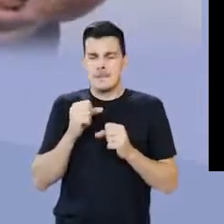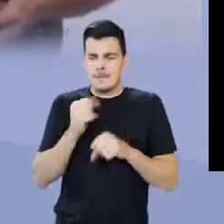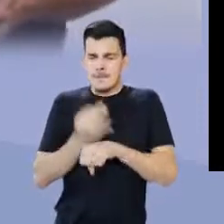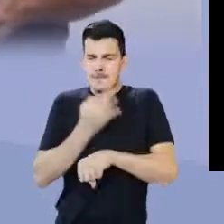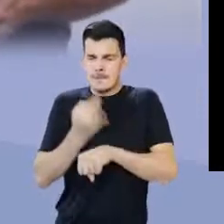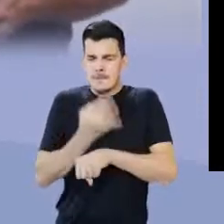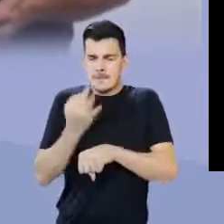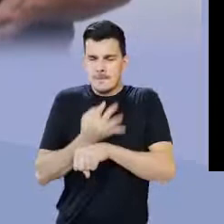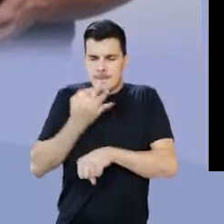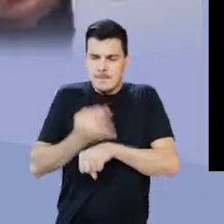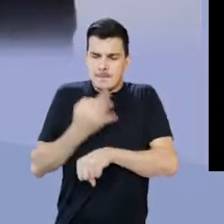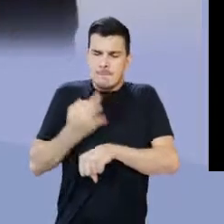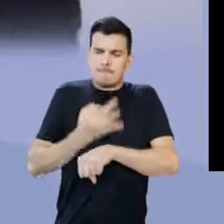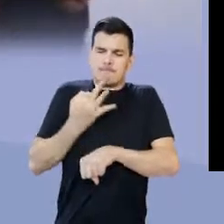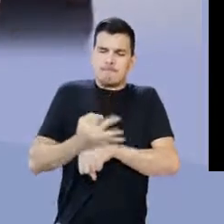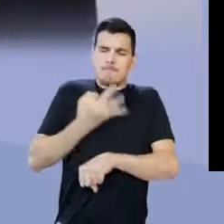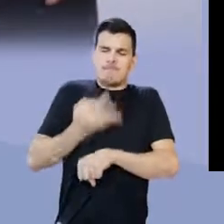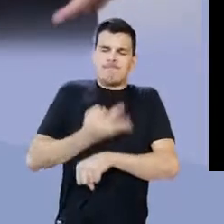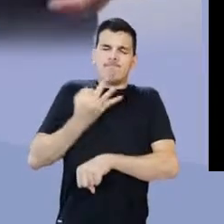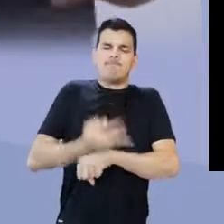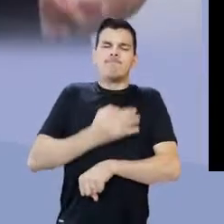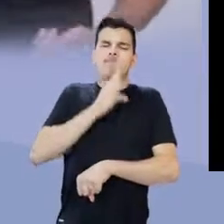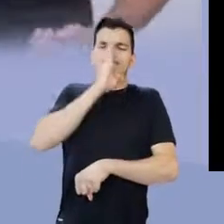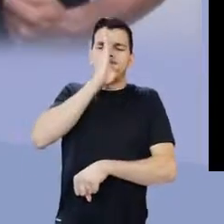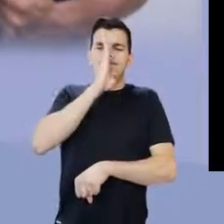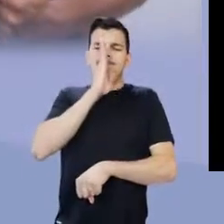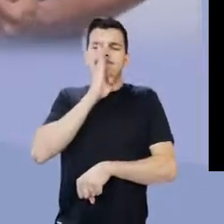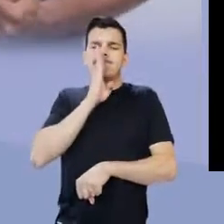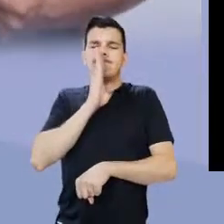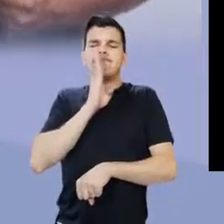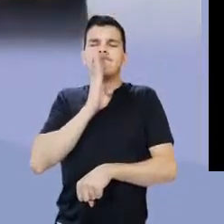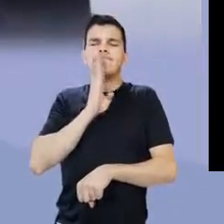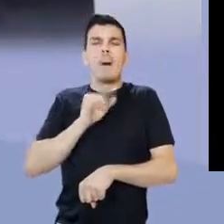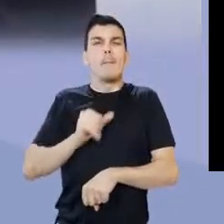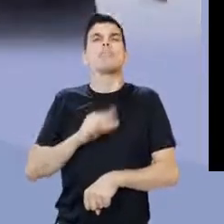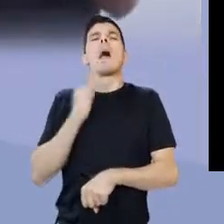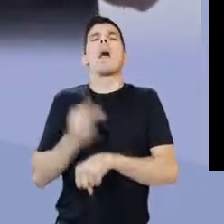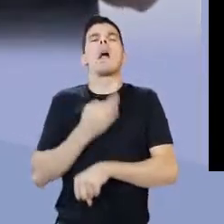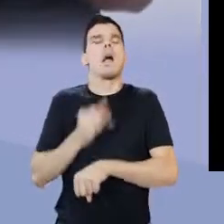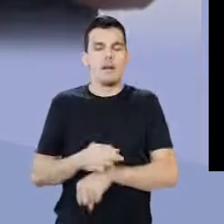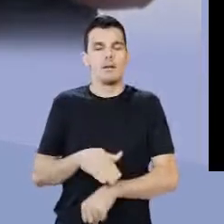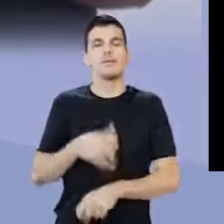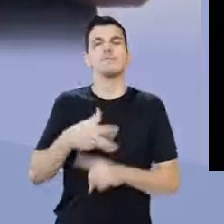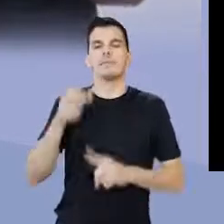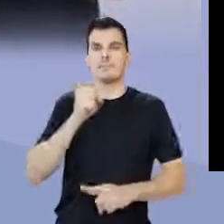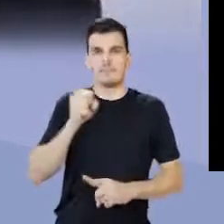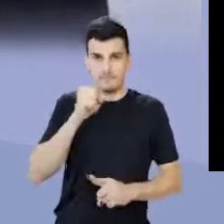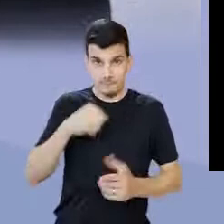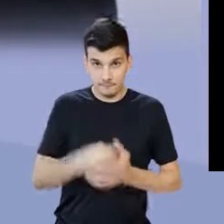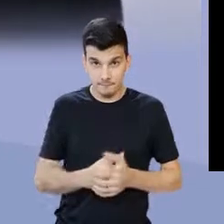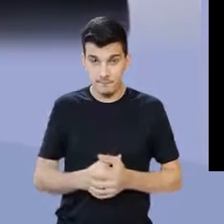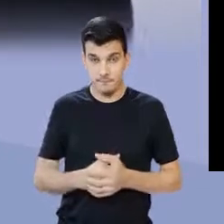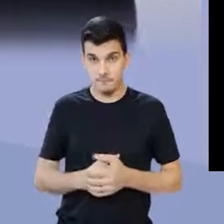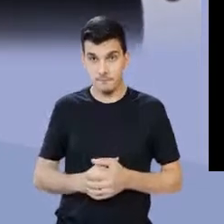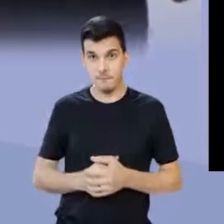brincadeira. Suportava frio, dor, calor, todas as atrocidades.